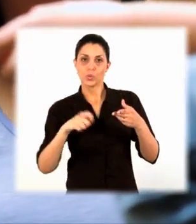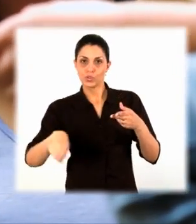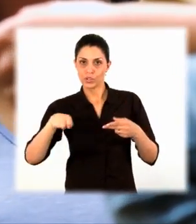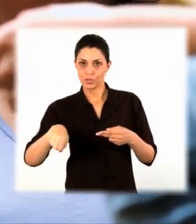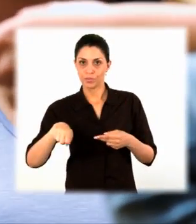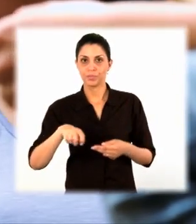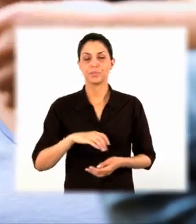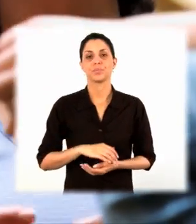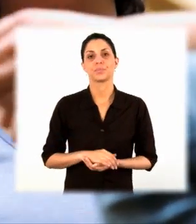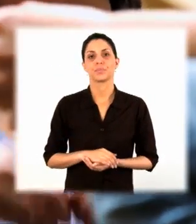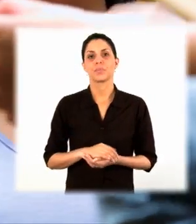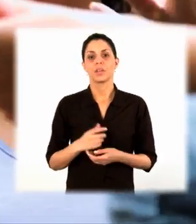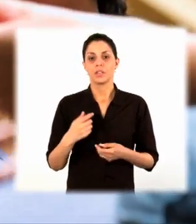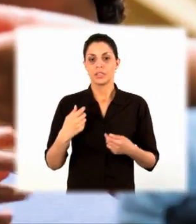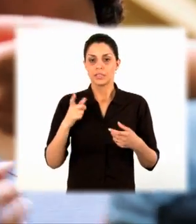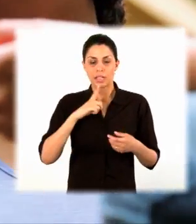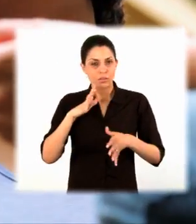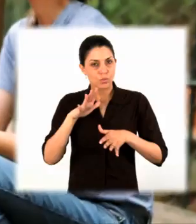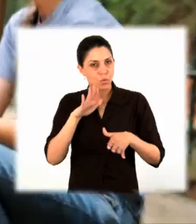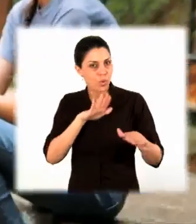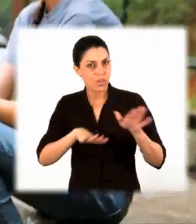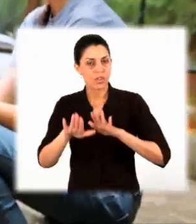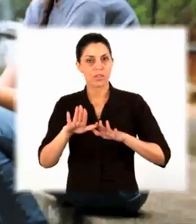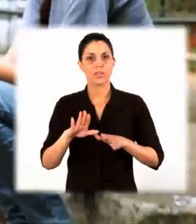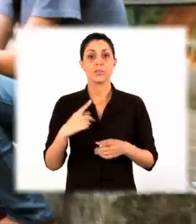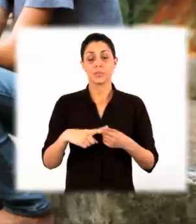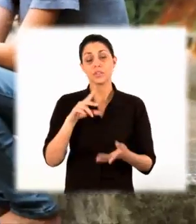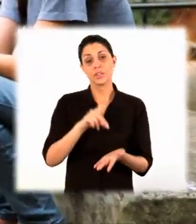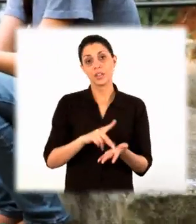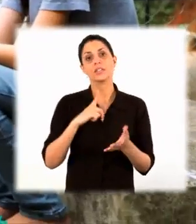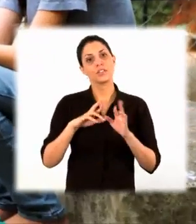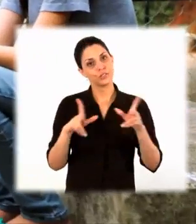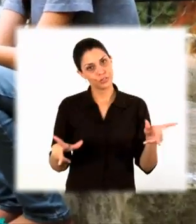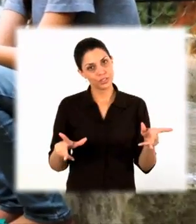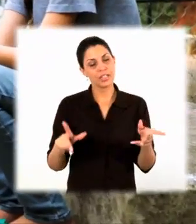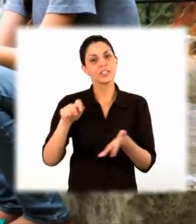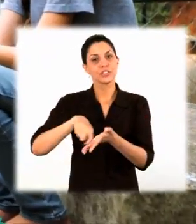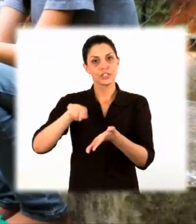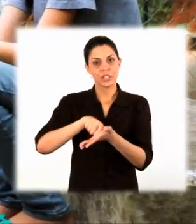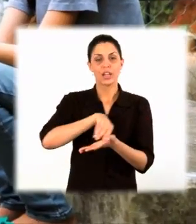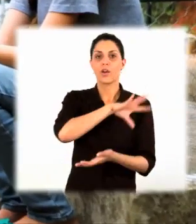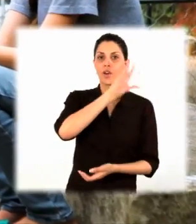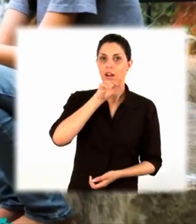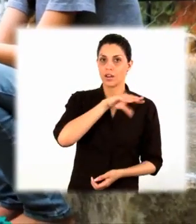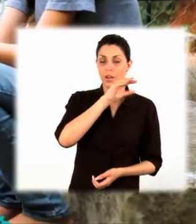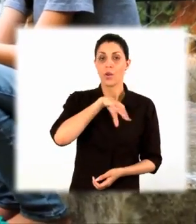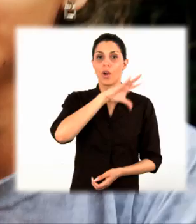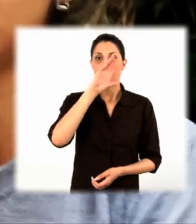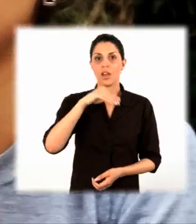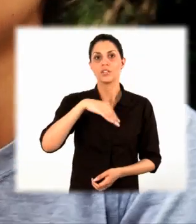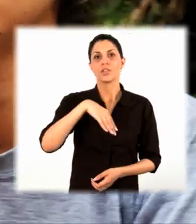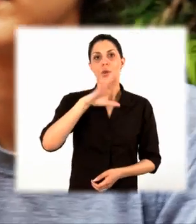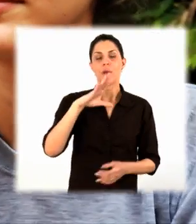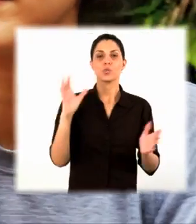não... Ter esse cuidado, esse purismo ali. Porque na verdade existe mesmo essa diferença entre a escrita e a oralidade. A oralidade, ela reflete